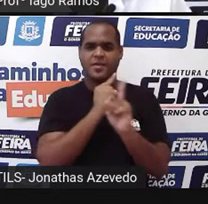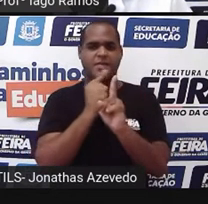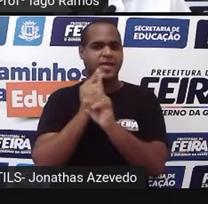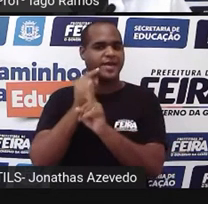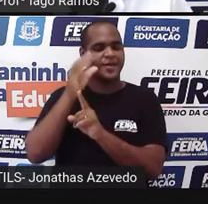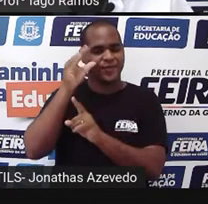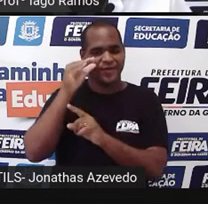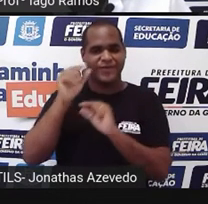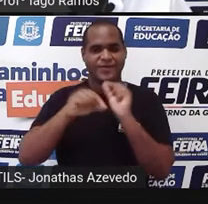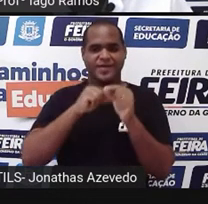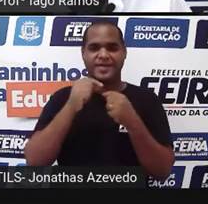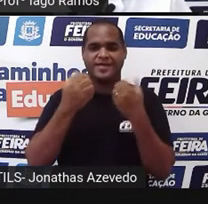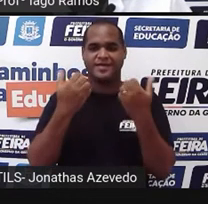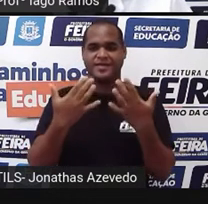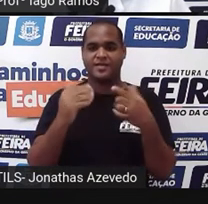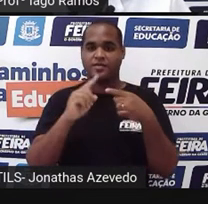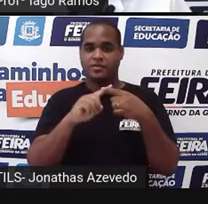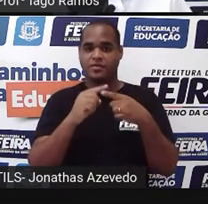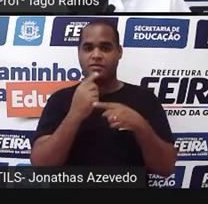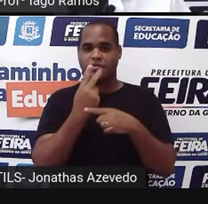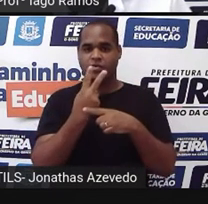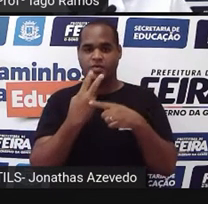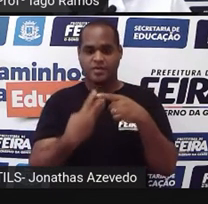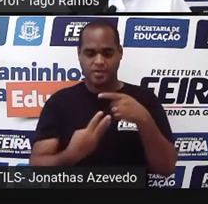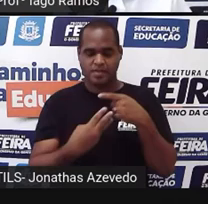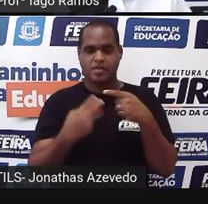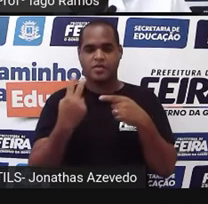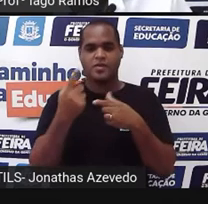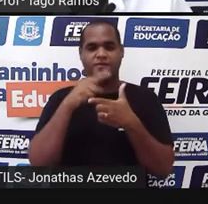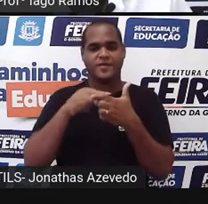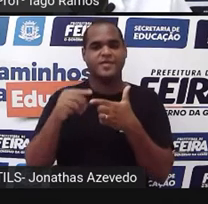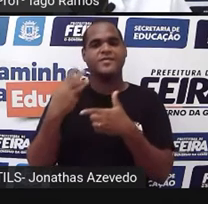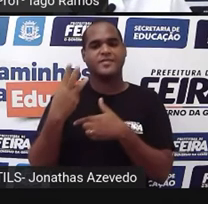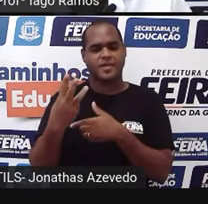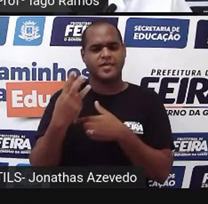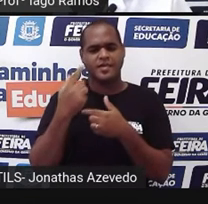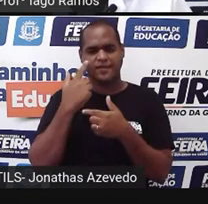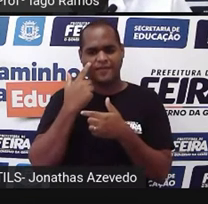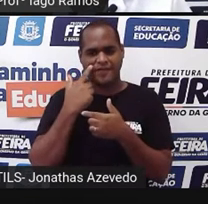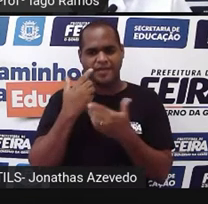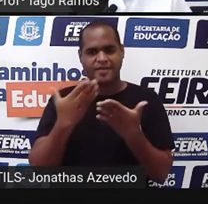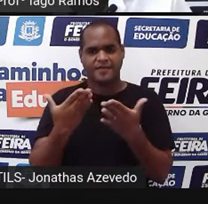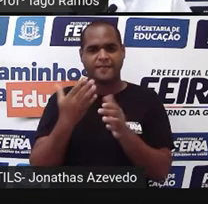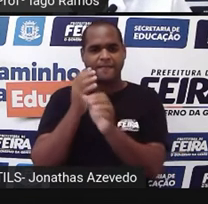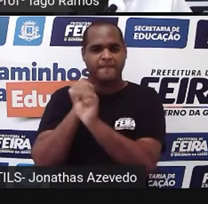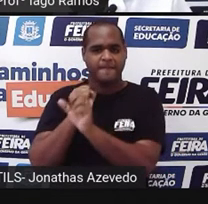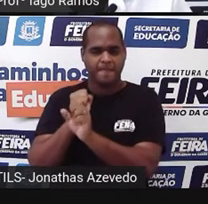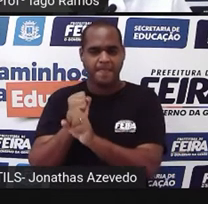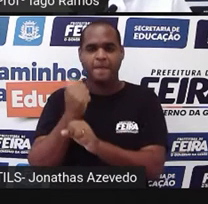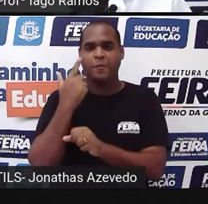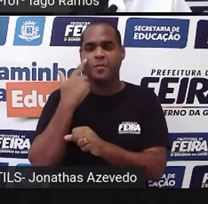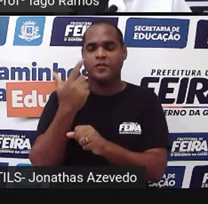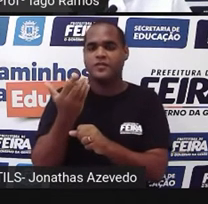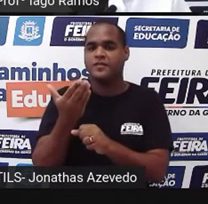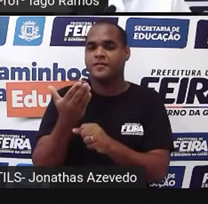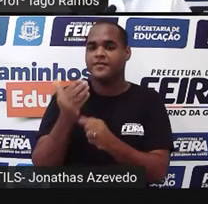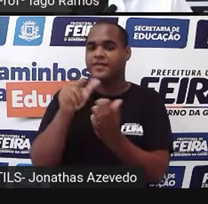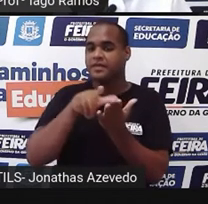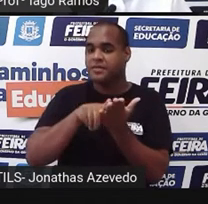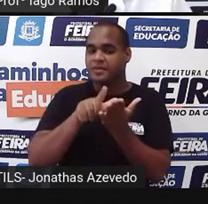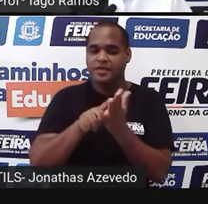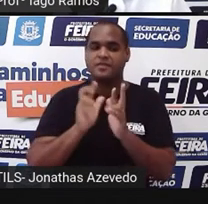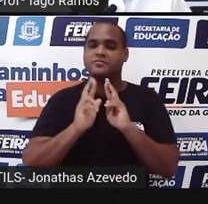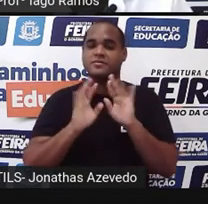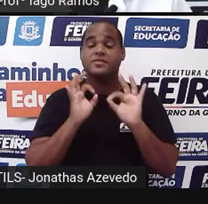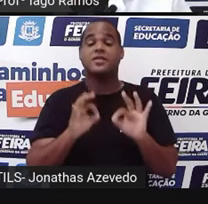curioso tá então em dois terços é 2 / 3 Bora rascunhar essa conta ali no cantinho vamos fazer essa conta no